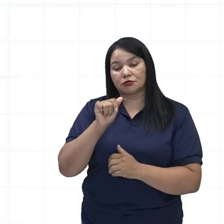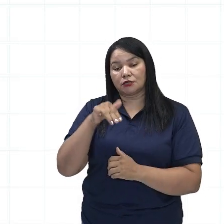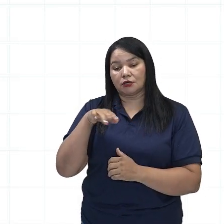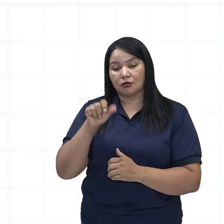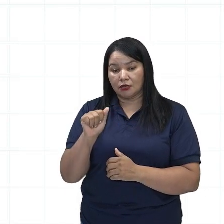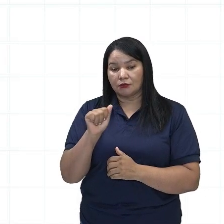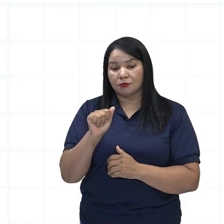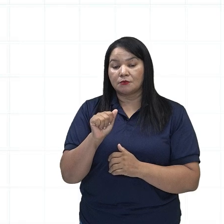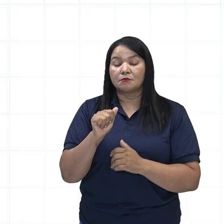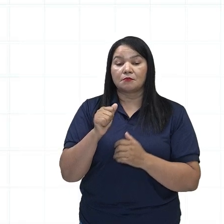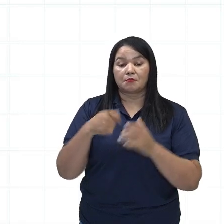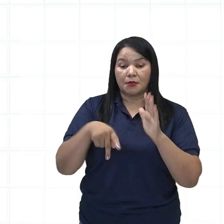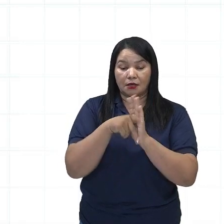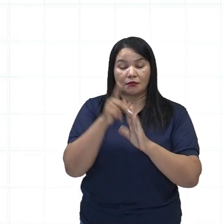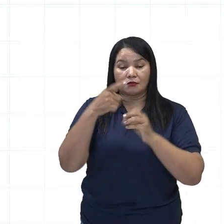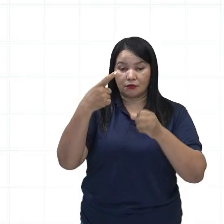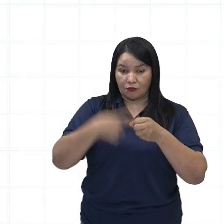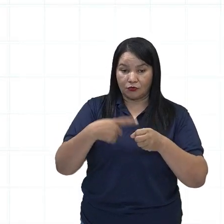Guajará.